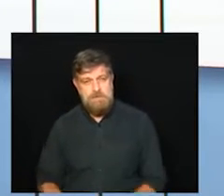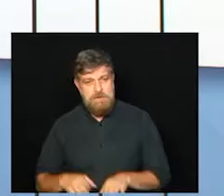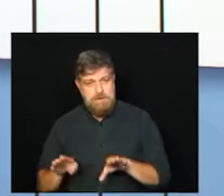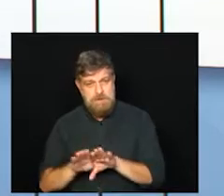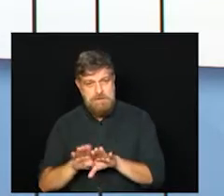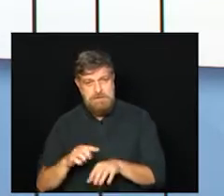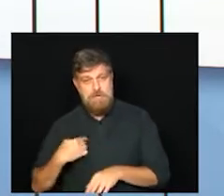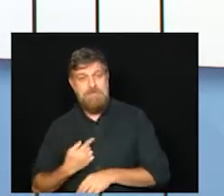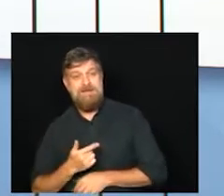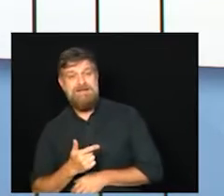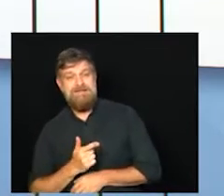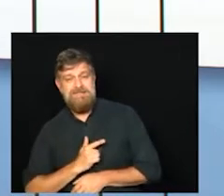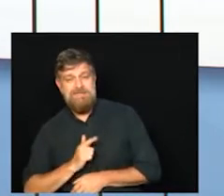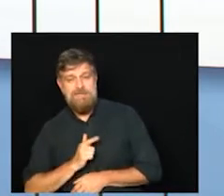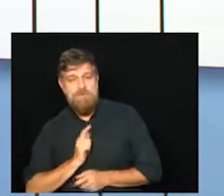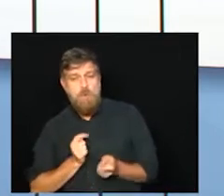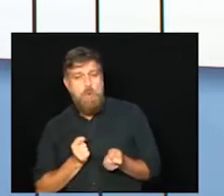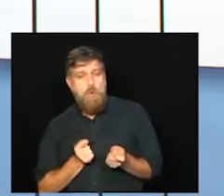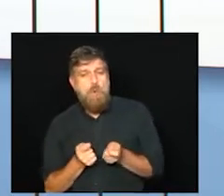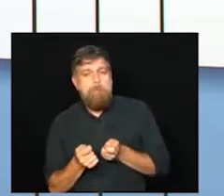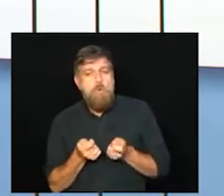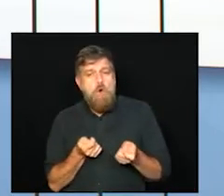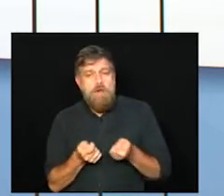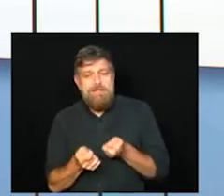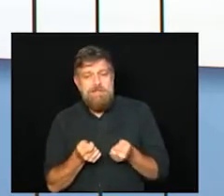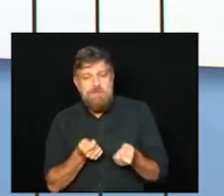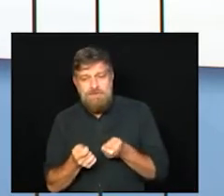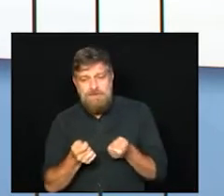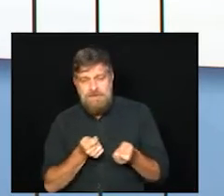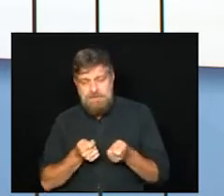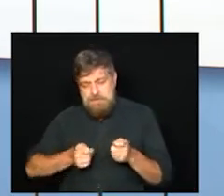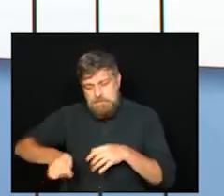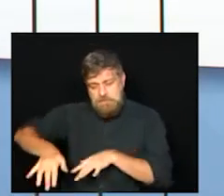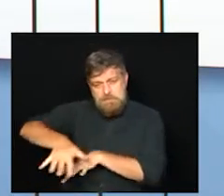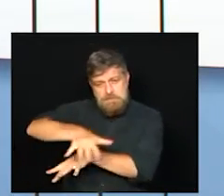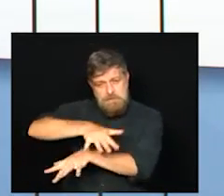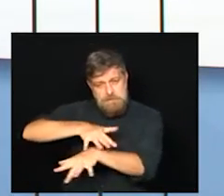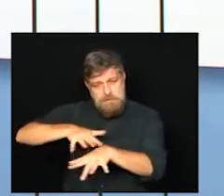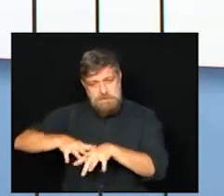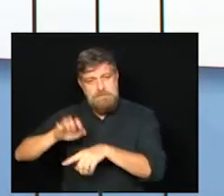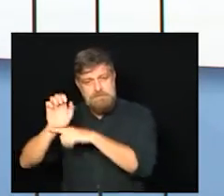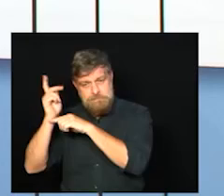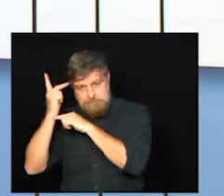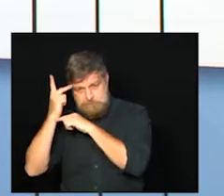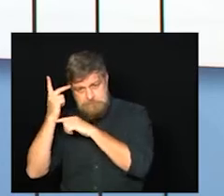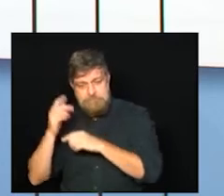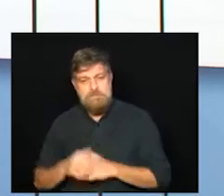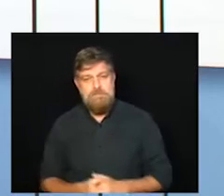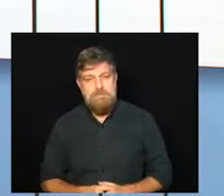Inclusive, nós temos o monitoramento dessa circulação aqui em São Paulo.